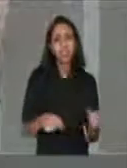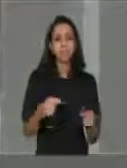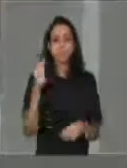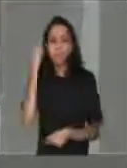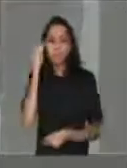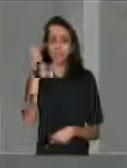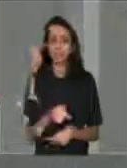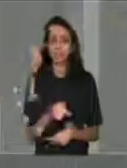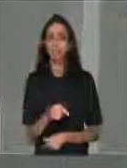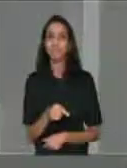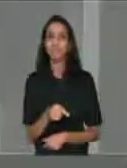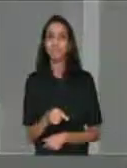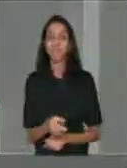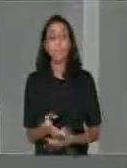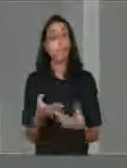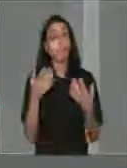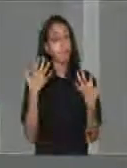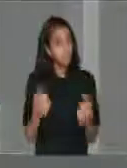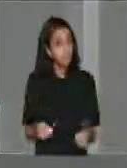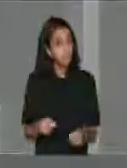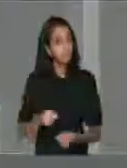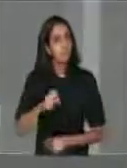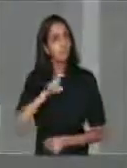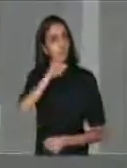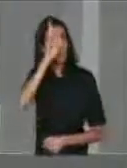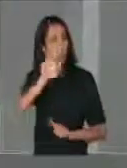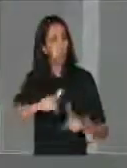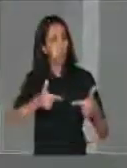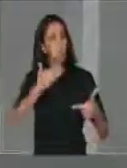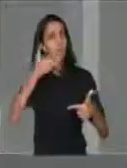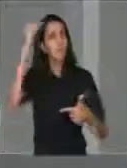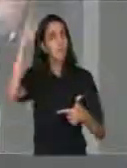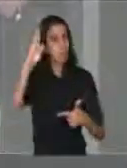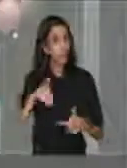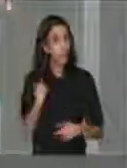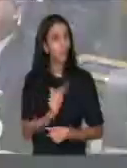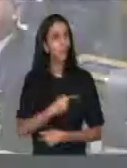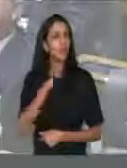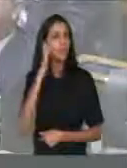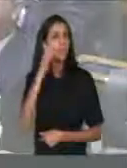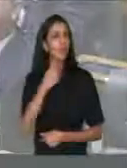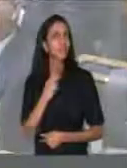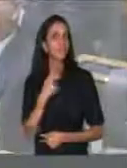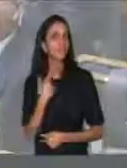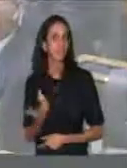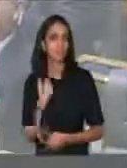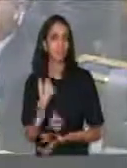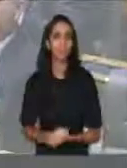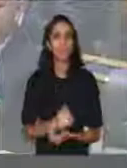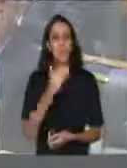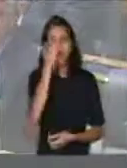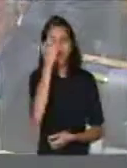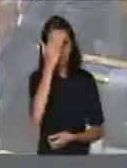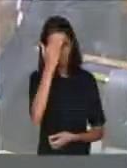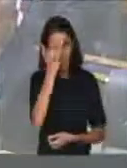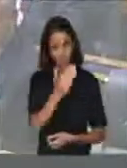Cajuína. Vamos nessa, gente. Força, luta pelo Brasil que a gente quer. Obrigado, Wellington. Obrigado, Assis.